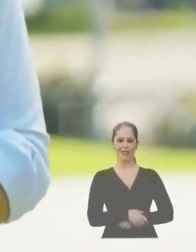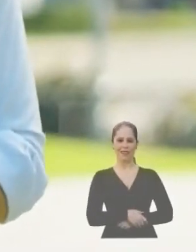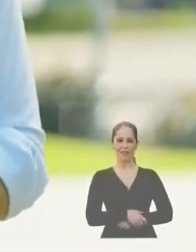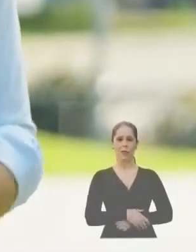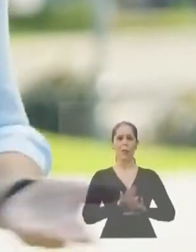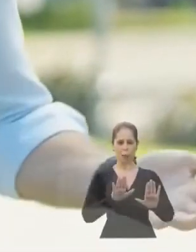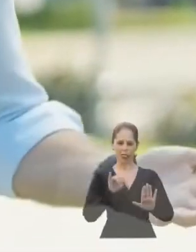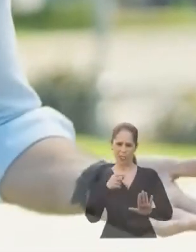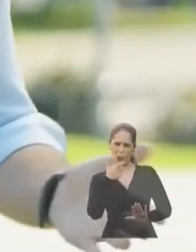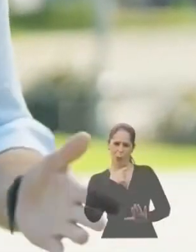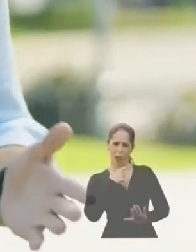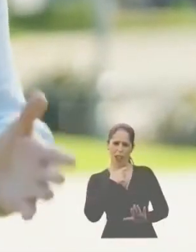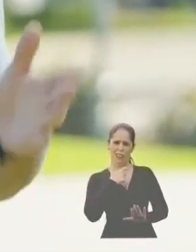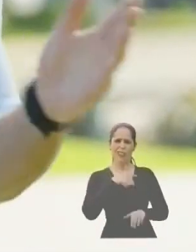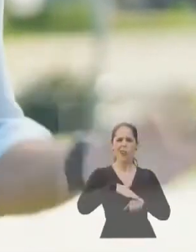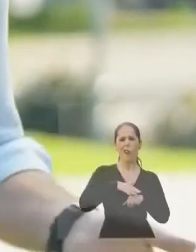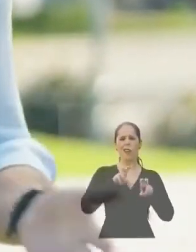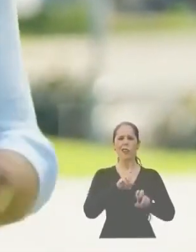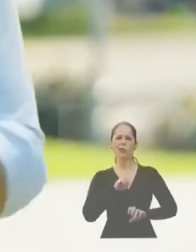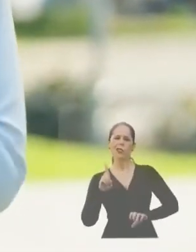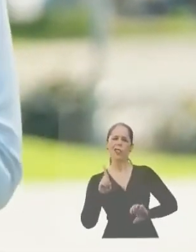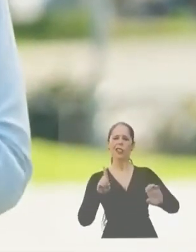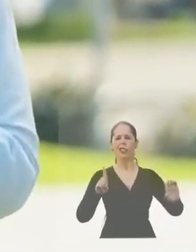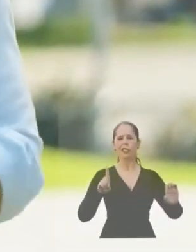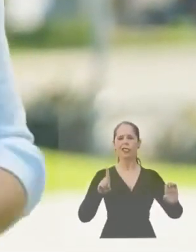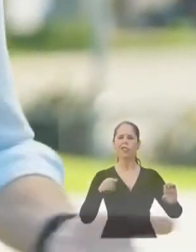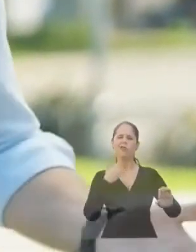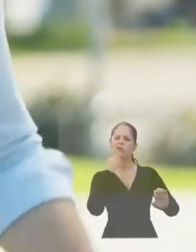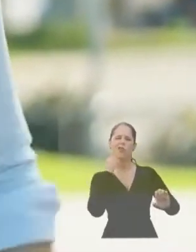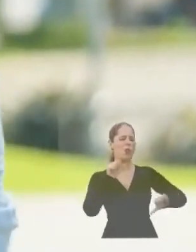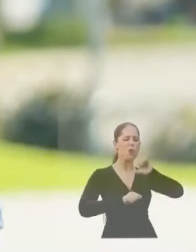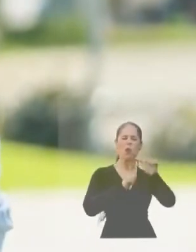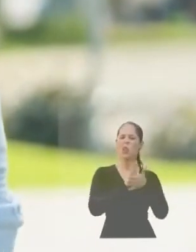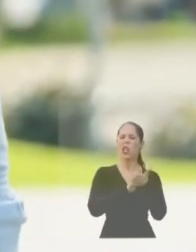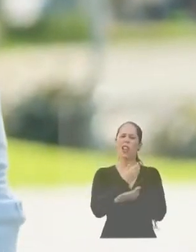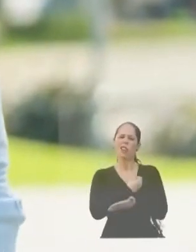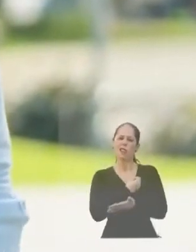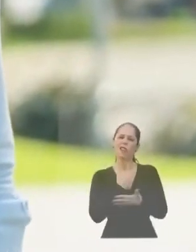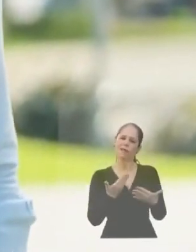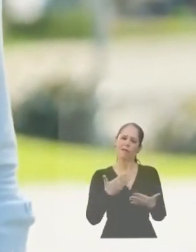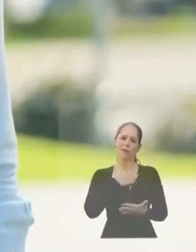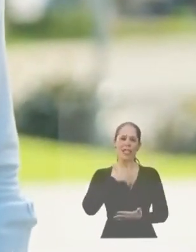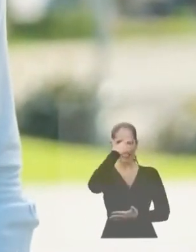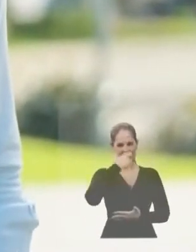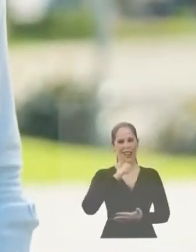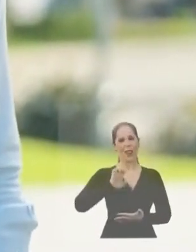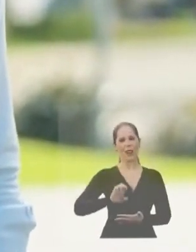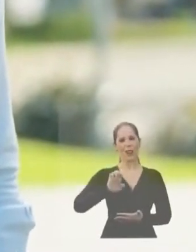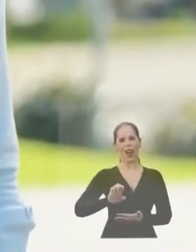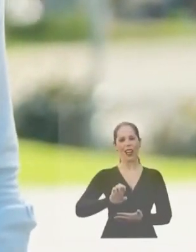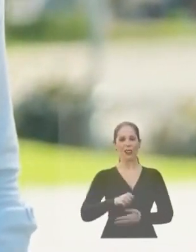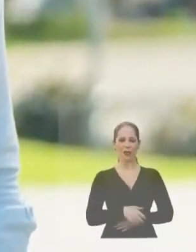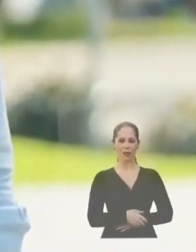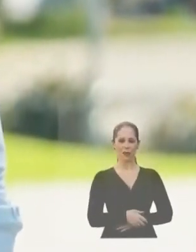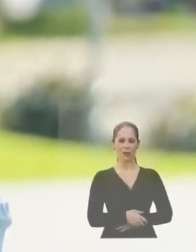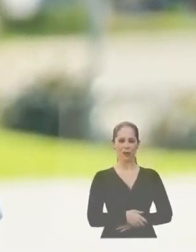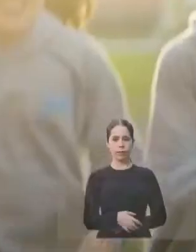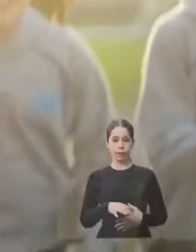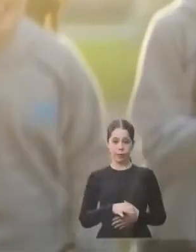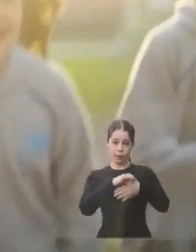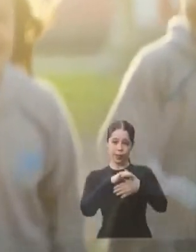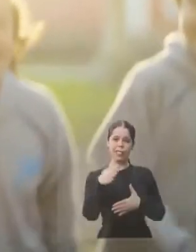esquerda. Agora, se você acha que esse papo de esquerda e de direita não é o que vai melhorar a sua vida, muito prazer, eu sou Eduardo